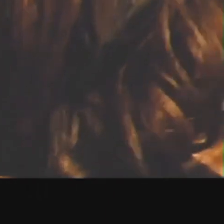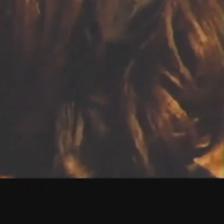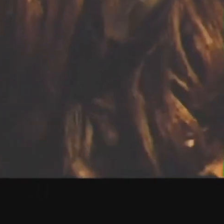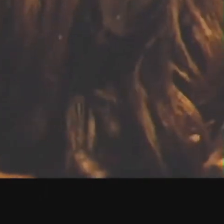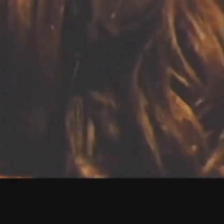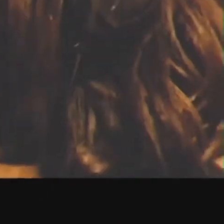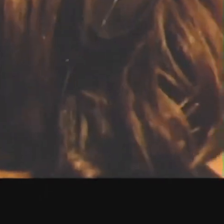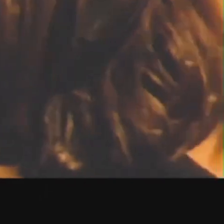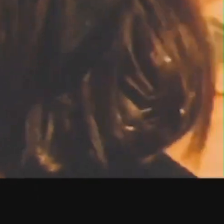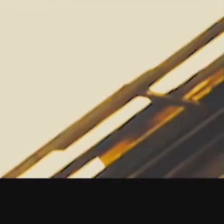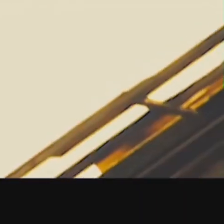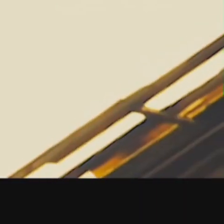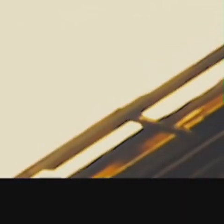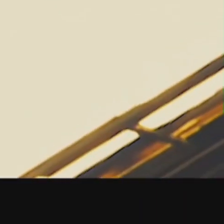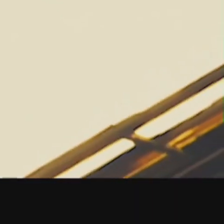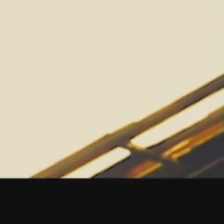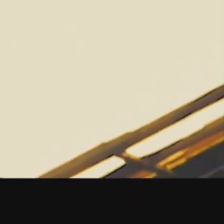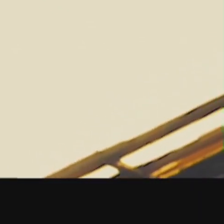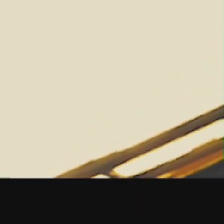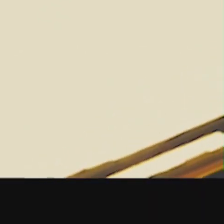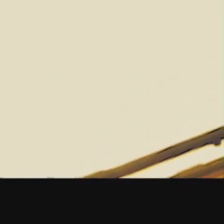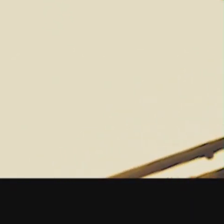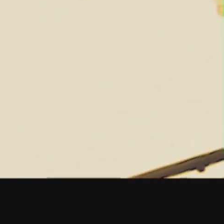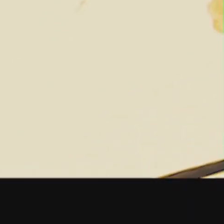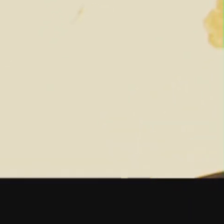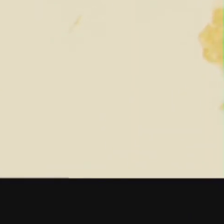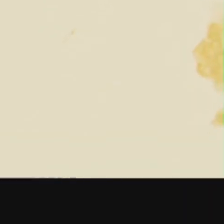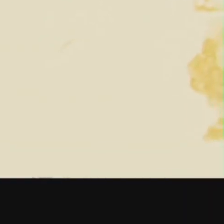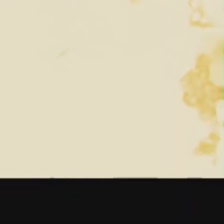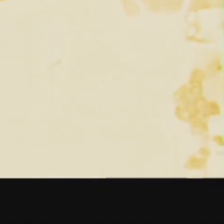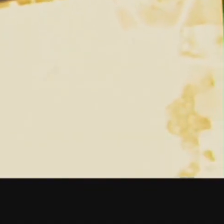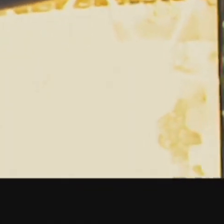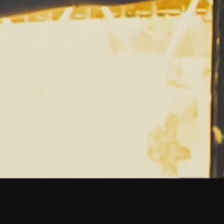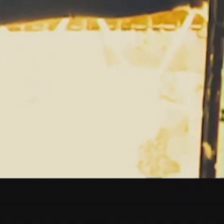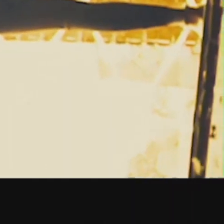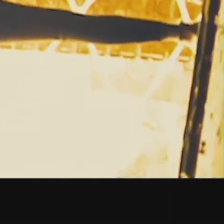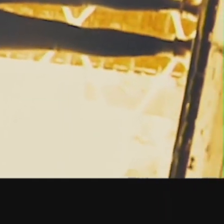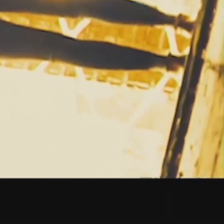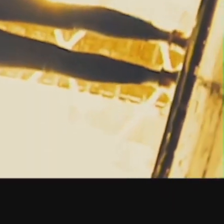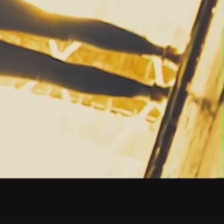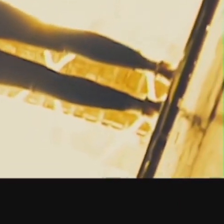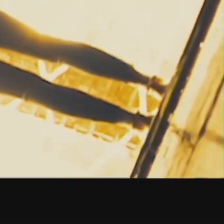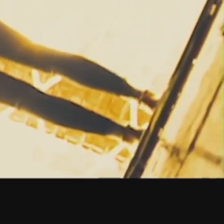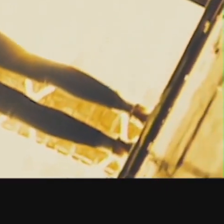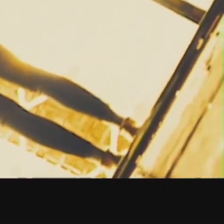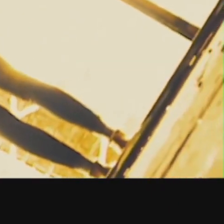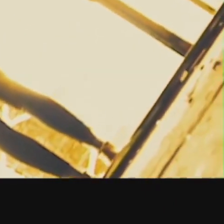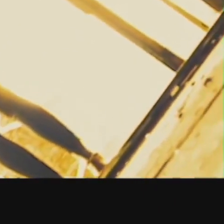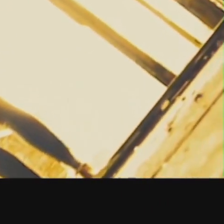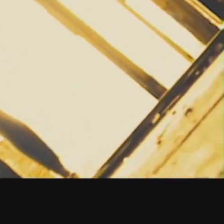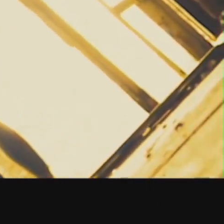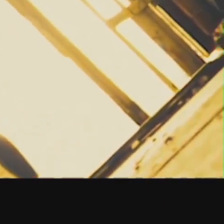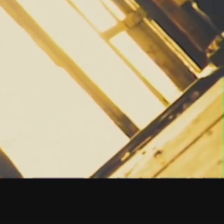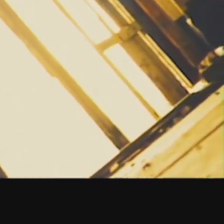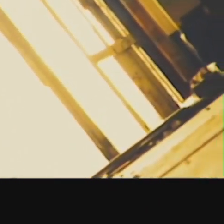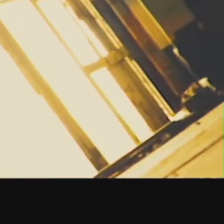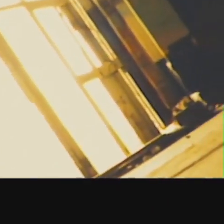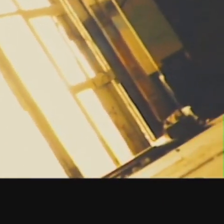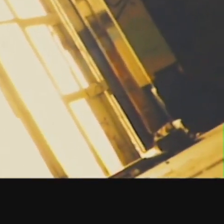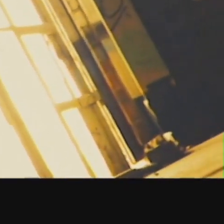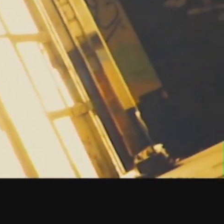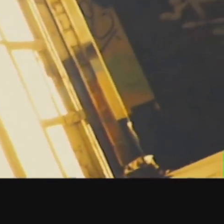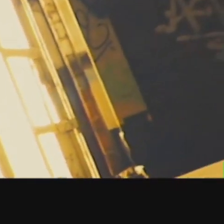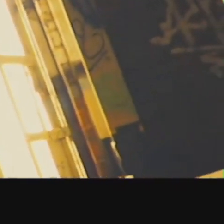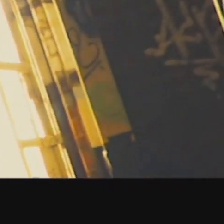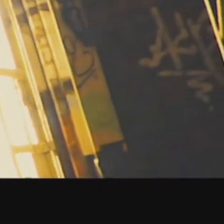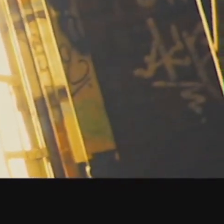sorrir. Ensaiando no espelho pra ninguém me descobrir. Mais um dia calado, mais um dia cansado. Eu sinto como se tudo estivesse dando errado. O que